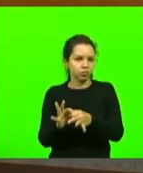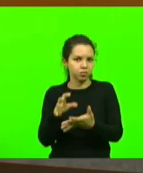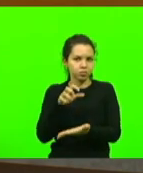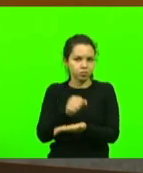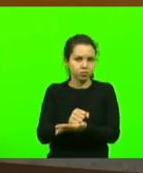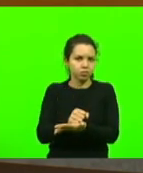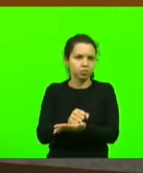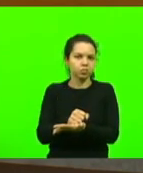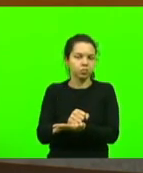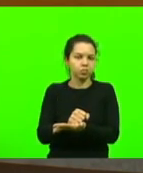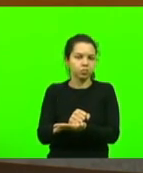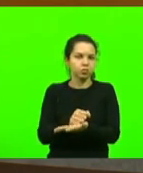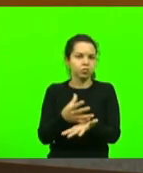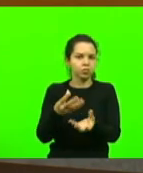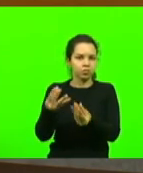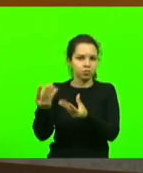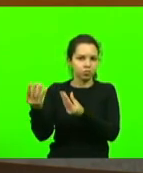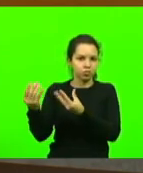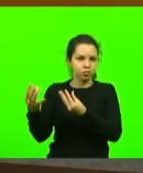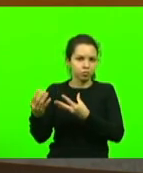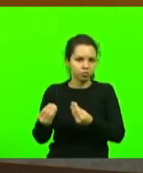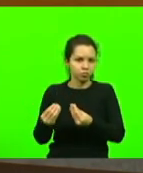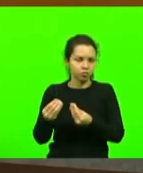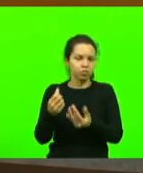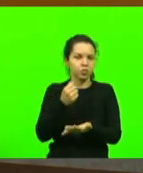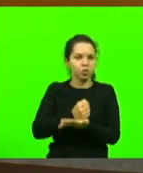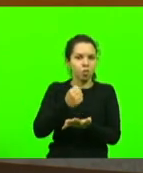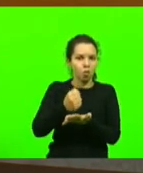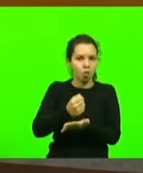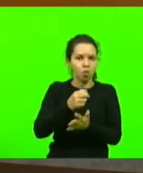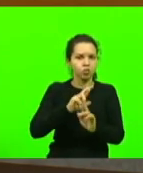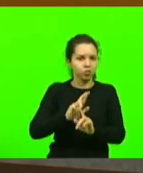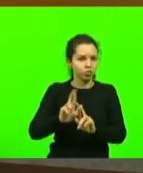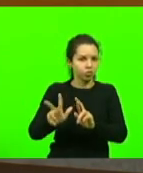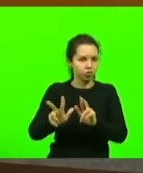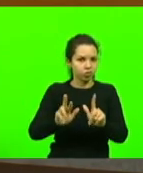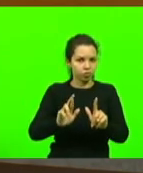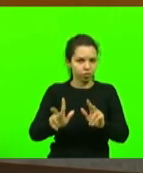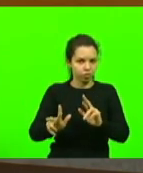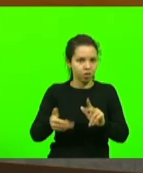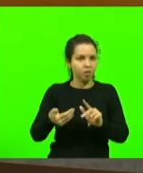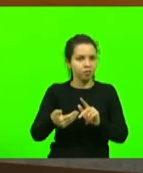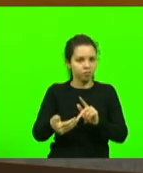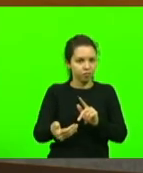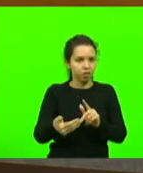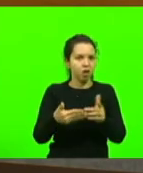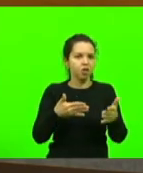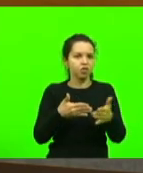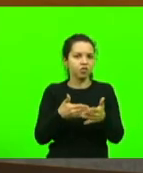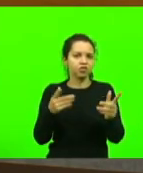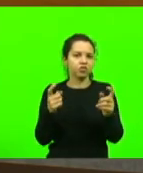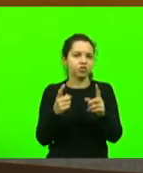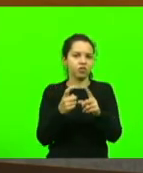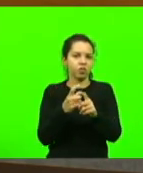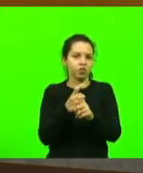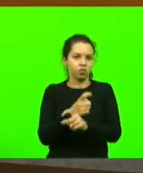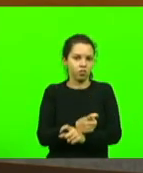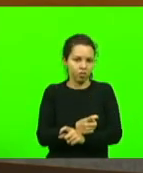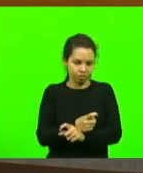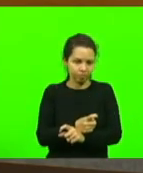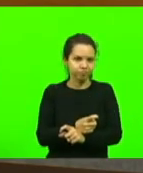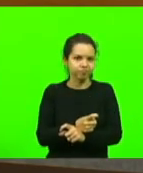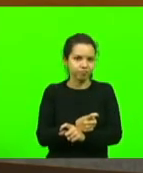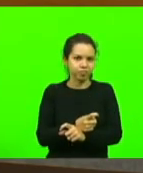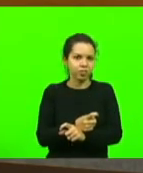de diversos tipos de contrato obviamente vai dificultar a identidade